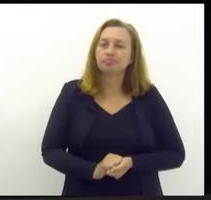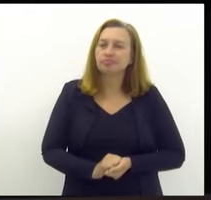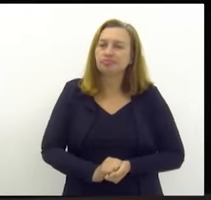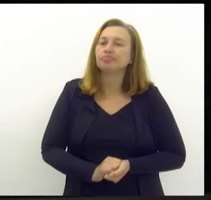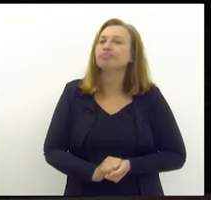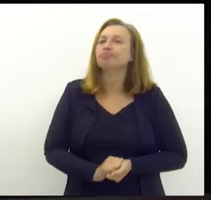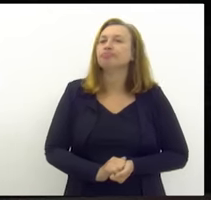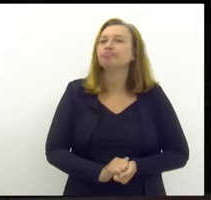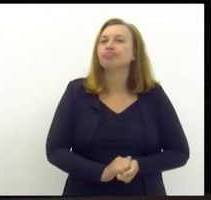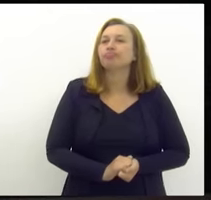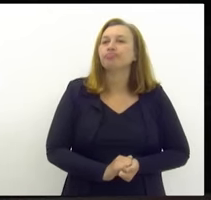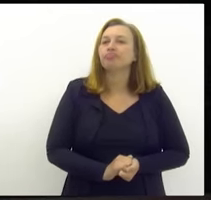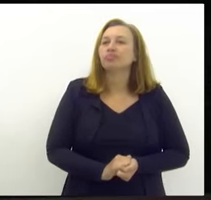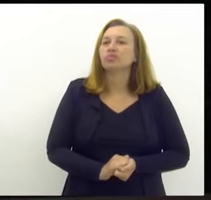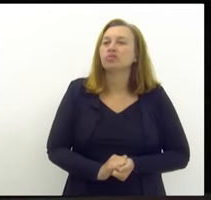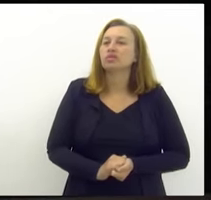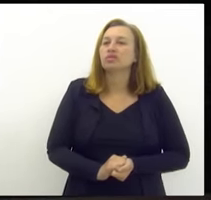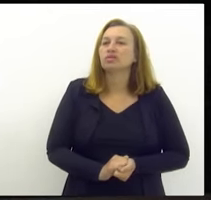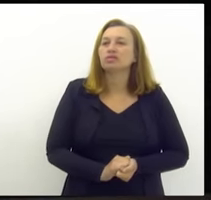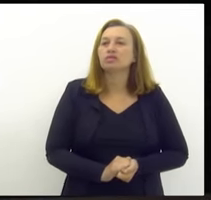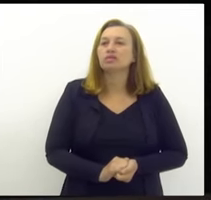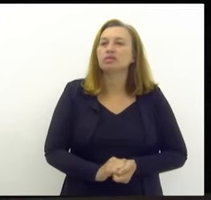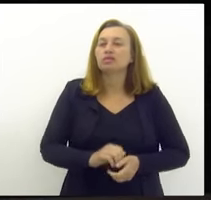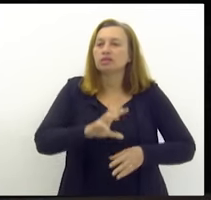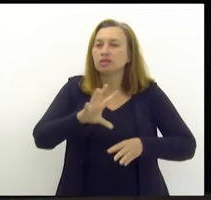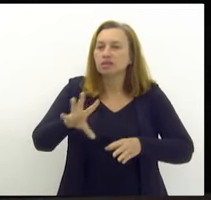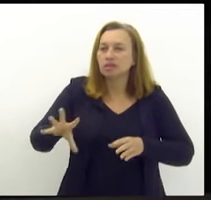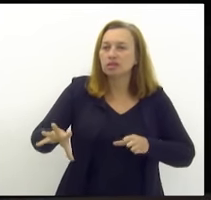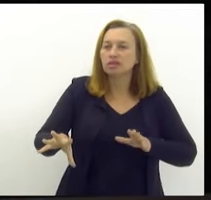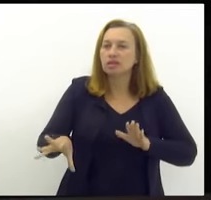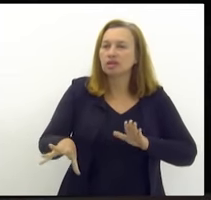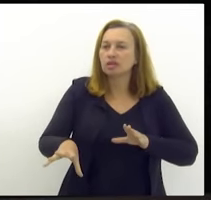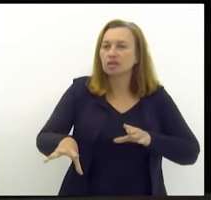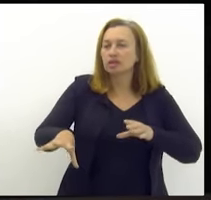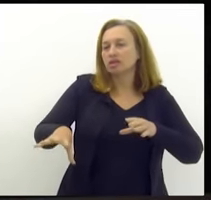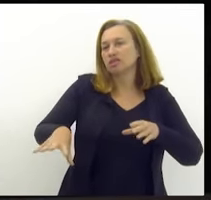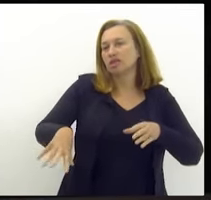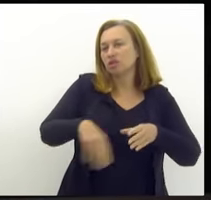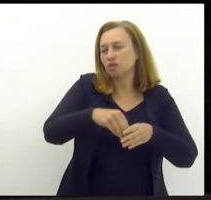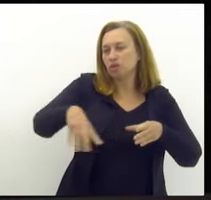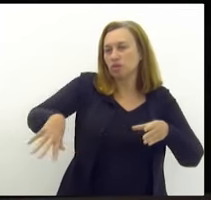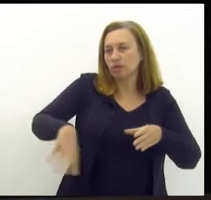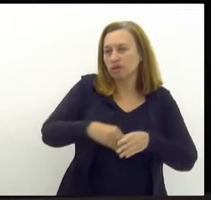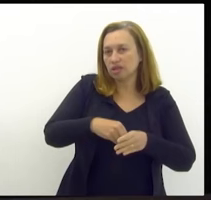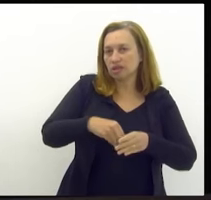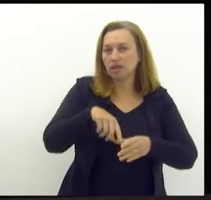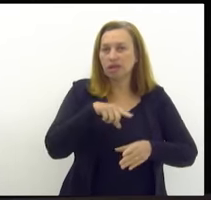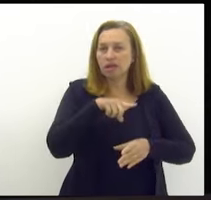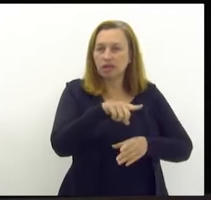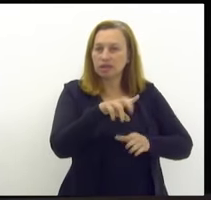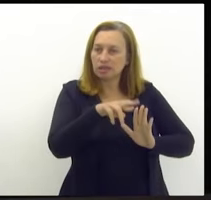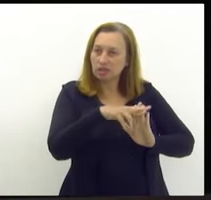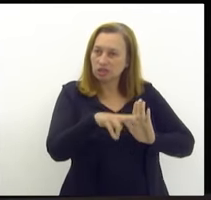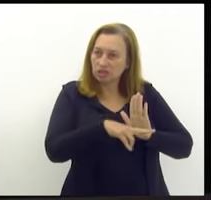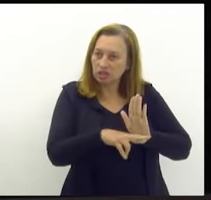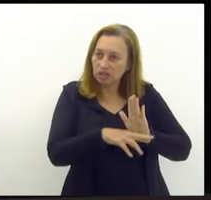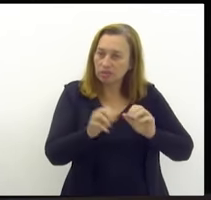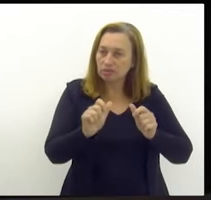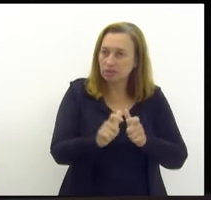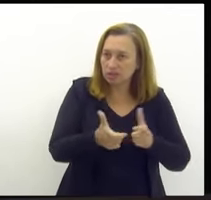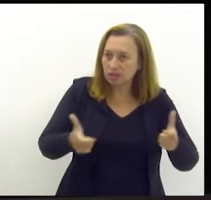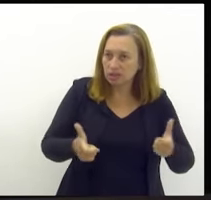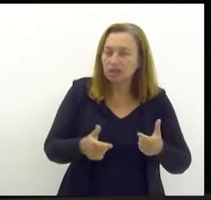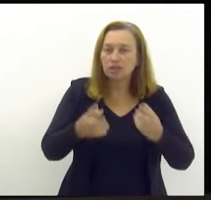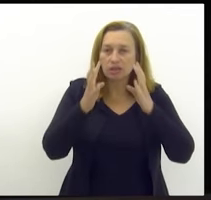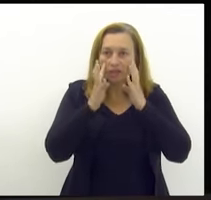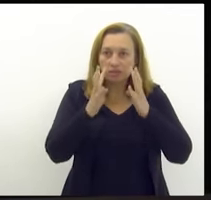dizer né que as condutas podem ser inseridas ali de uma maneira mais Ampla por isso né atenta